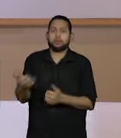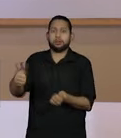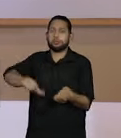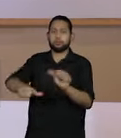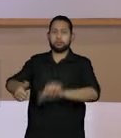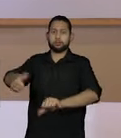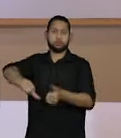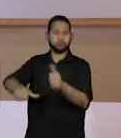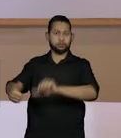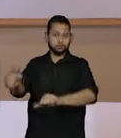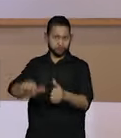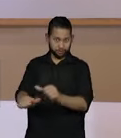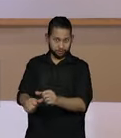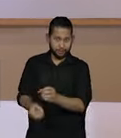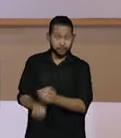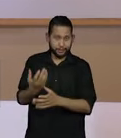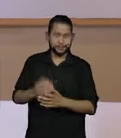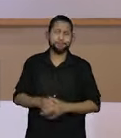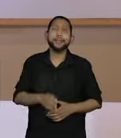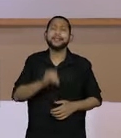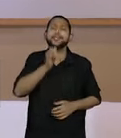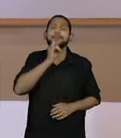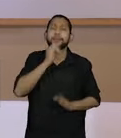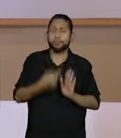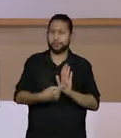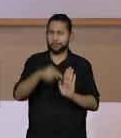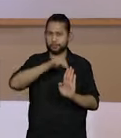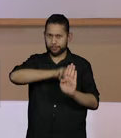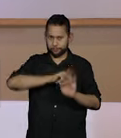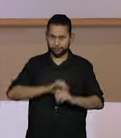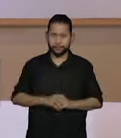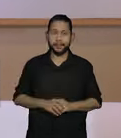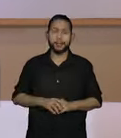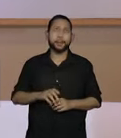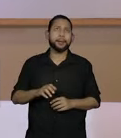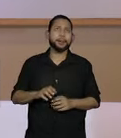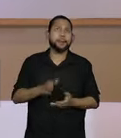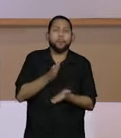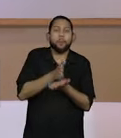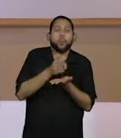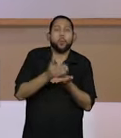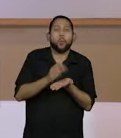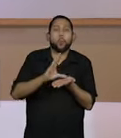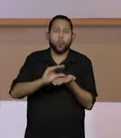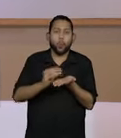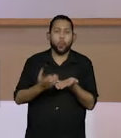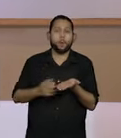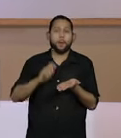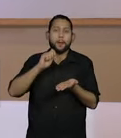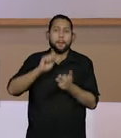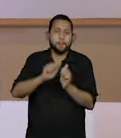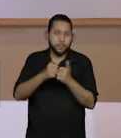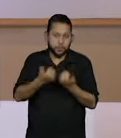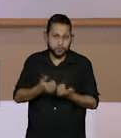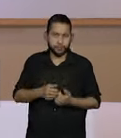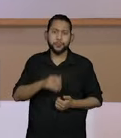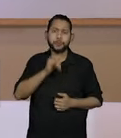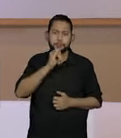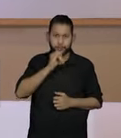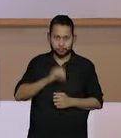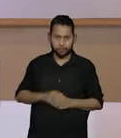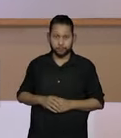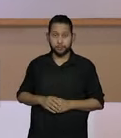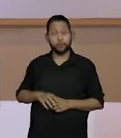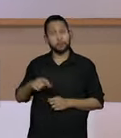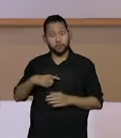pode usar o bolo que a mãe faz, o pão que a mãe faz. No caso da mãe, ela sabe que vai